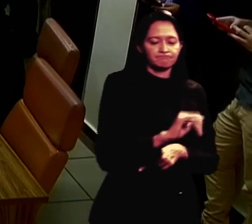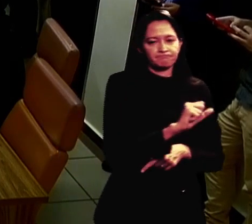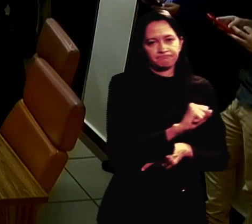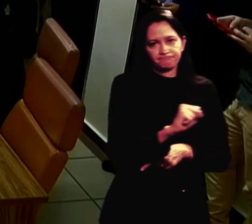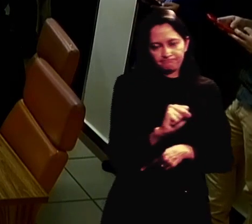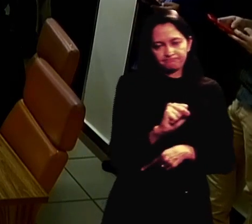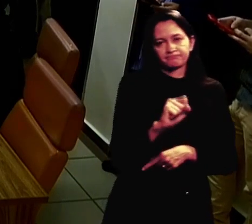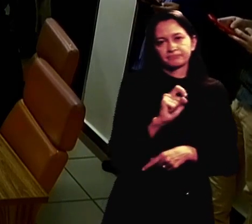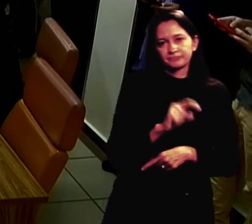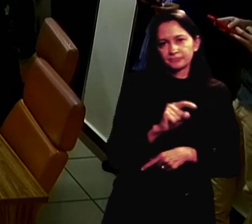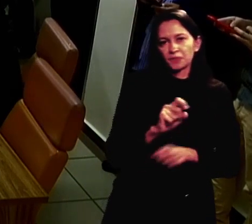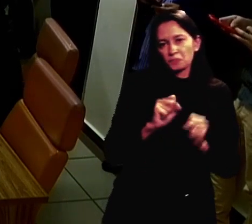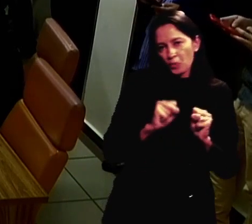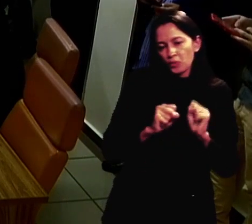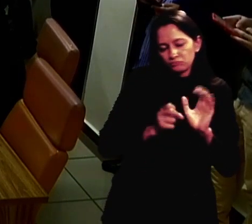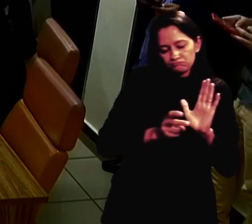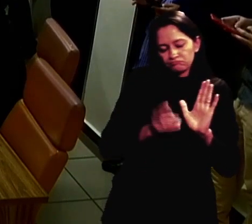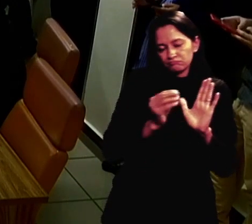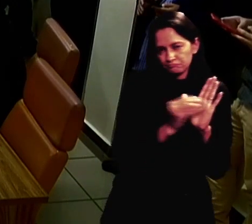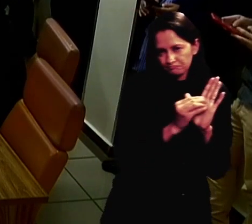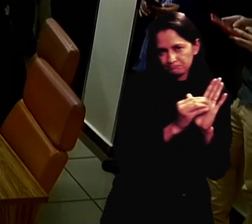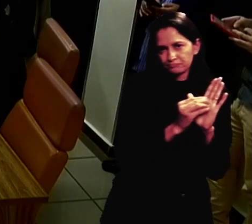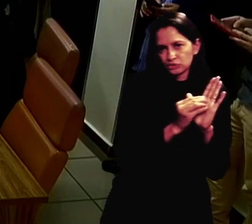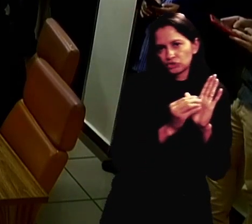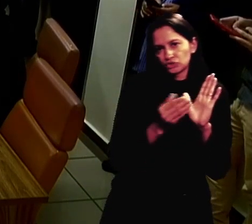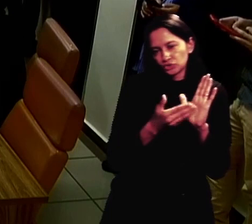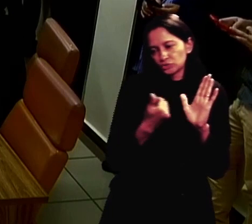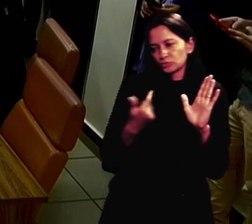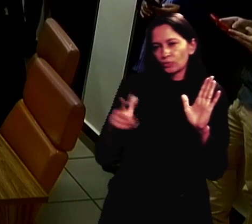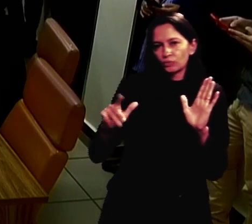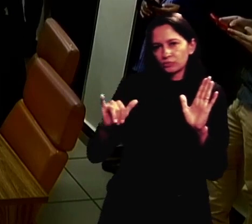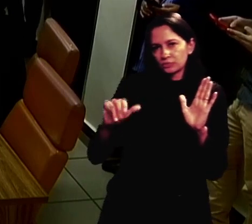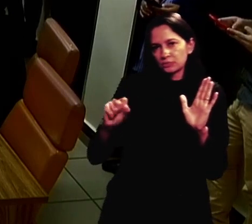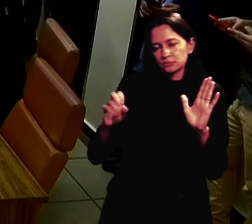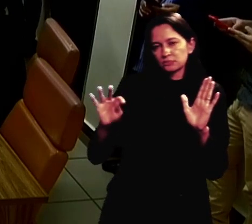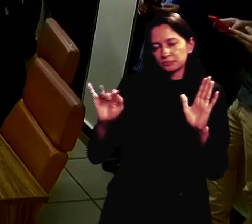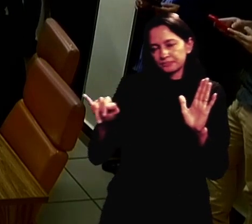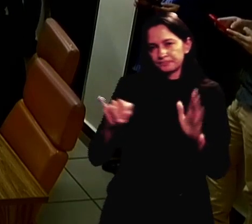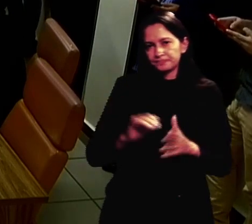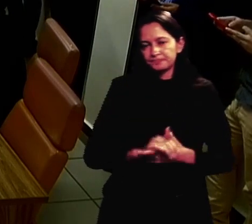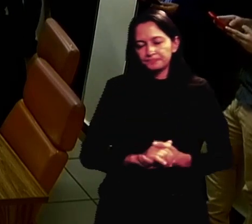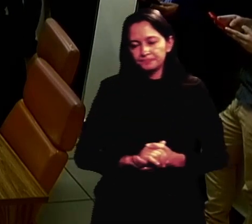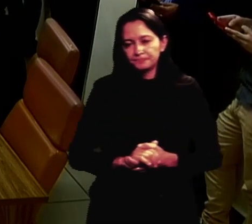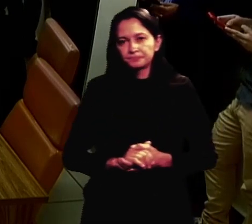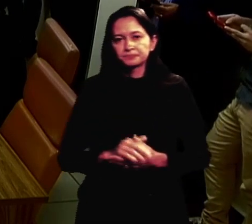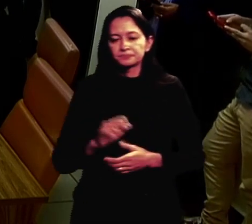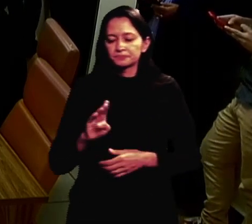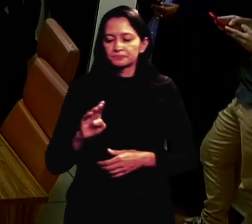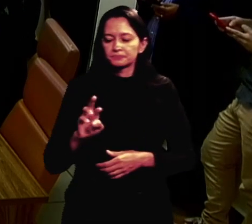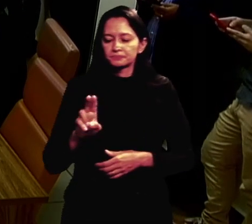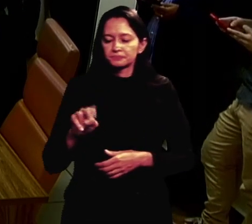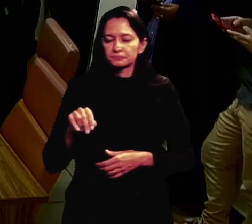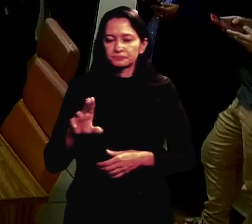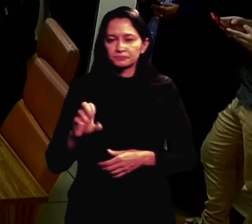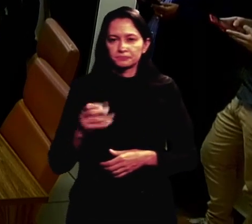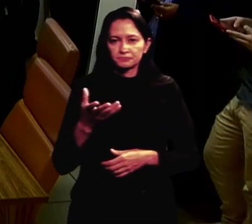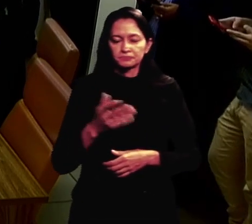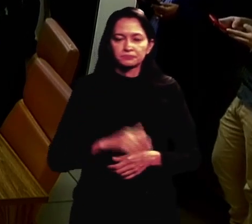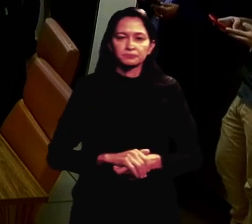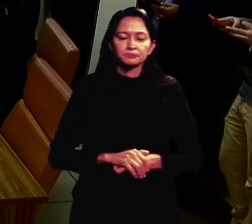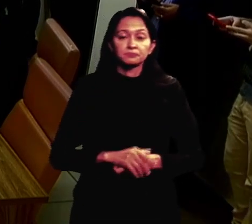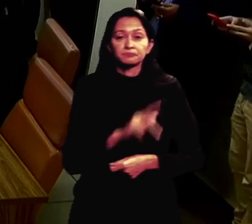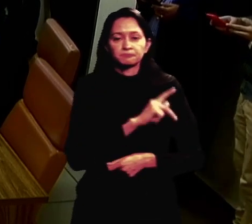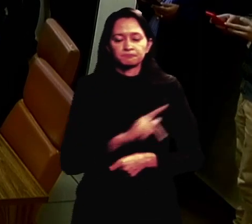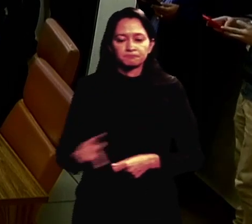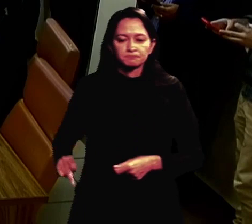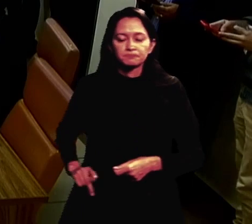de serviços, que eu acho que tem uma característica mais interessante em relação a essa situação. Vereador Bruno Diniz, com a palavra. Senhor